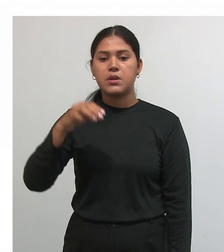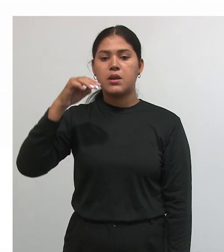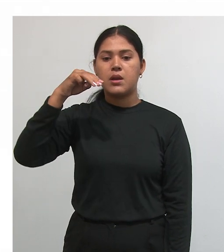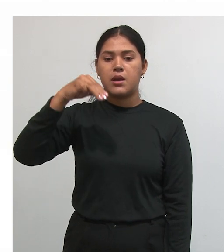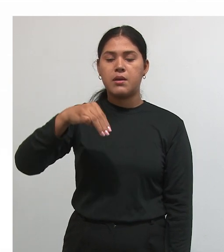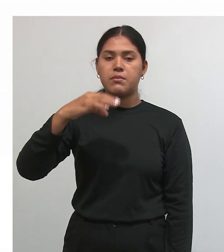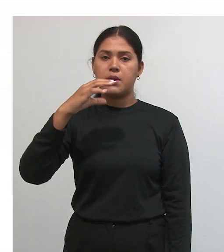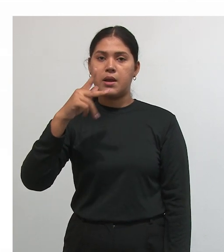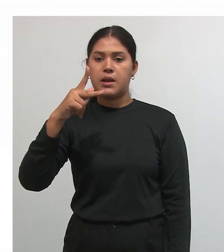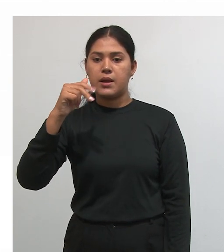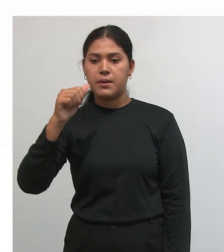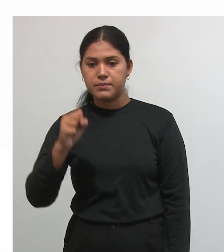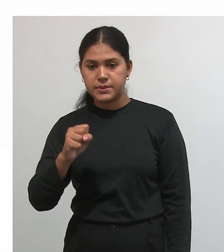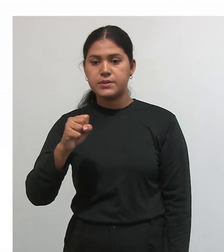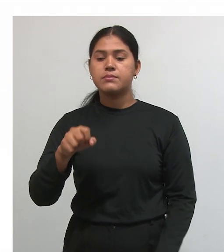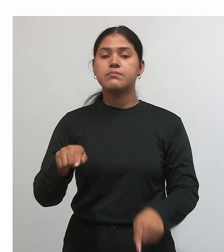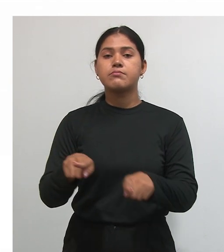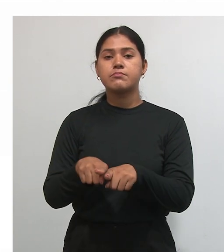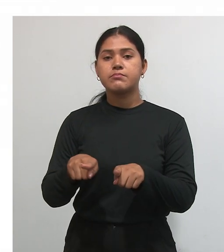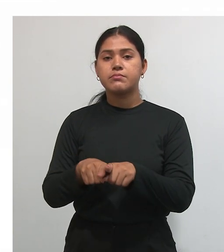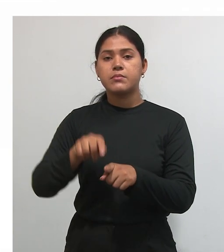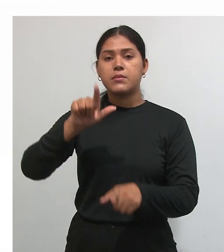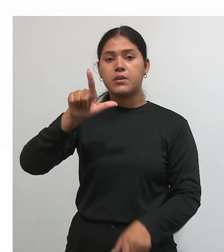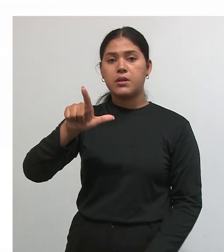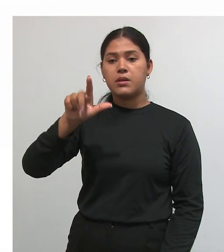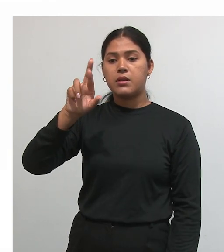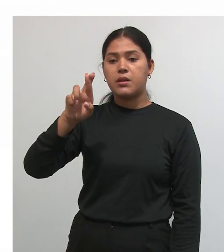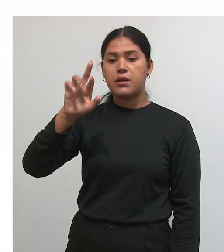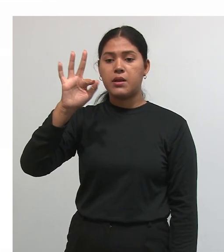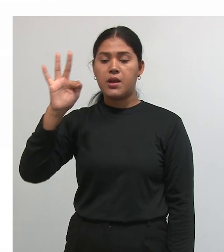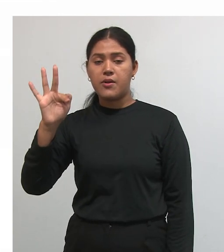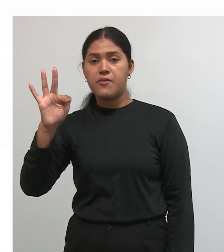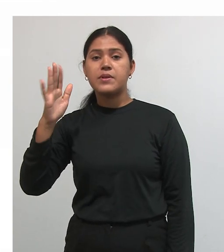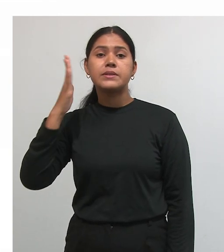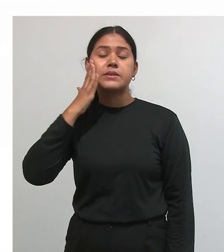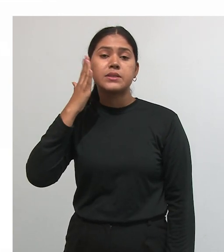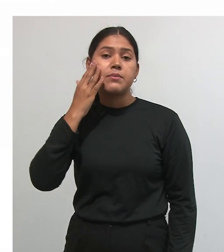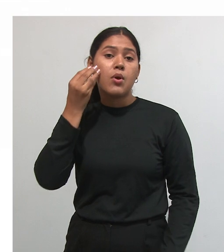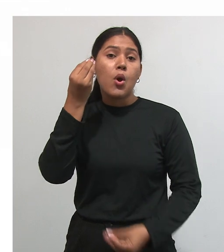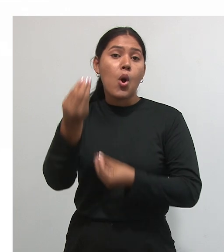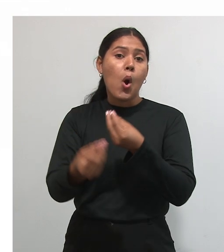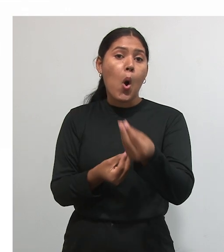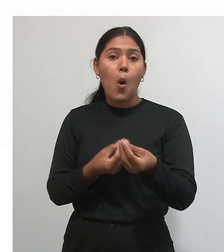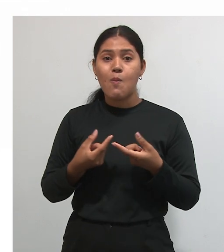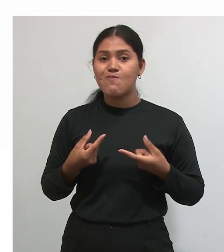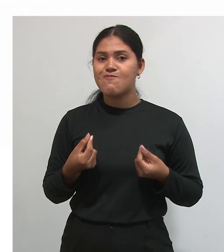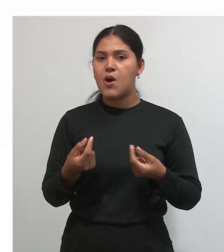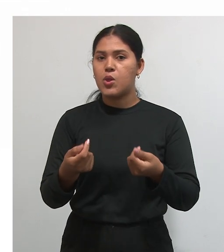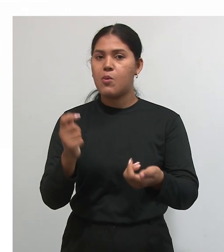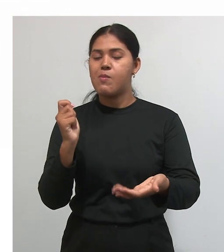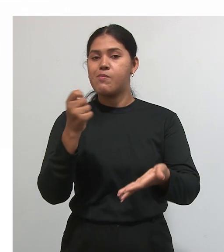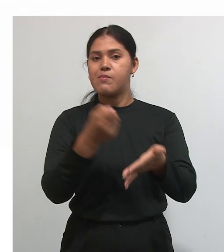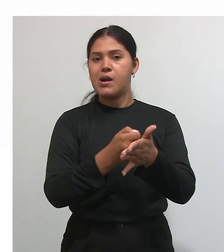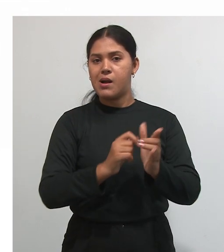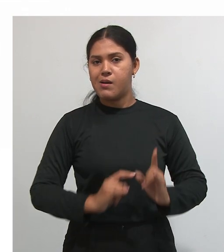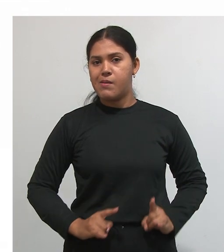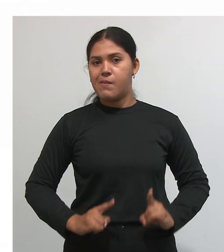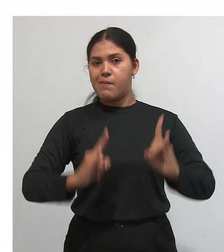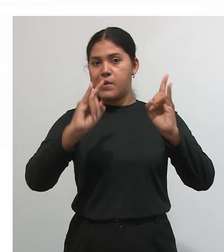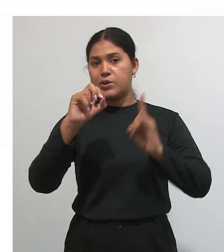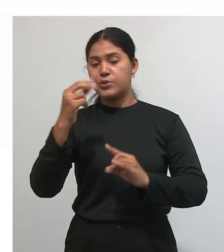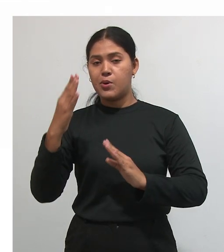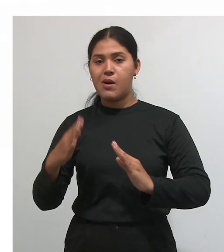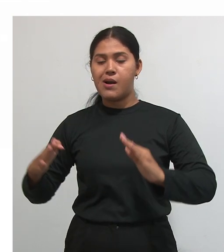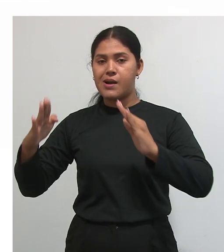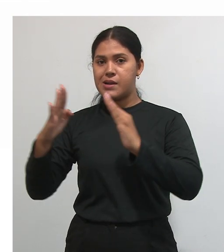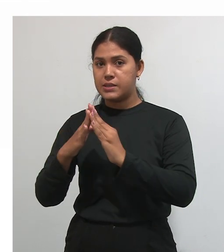formaram o quê? Trouxe aqui os procedimentos contábeis para quê? Para registro e mensuração dos bens imóveis, incluindo também aqui os